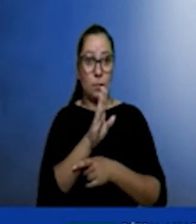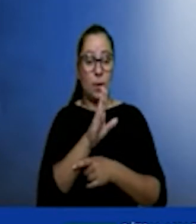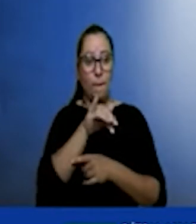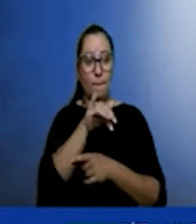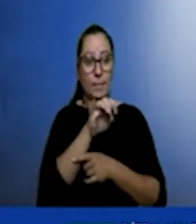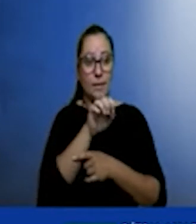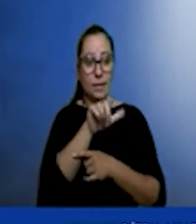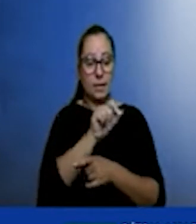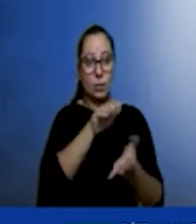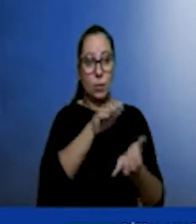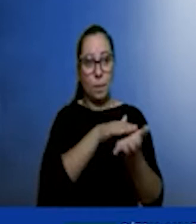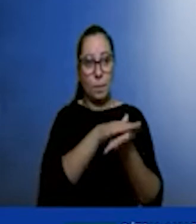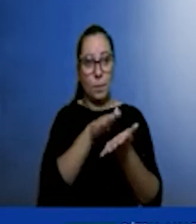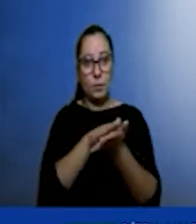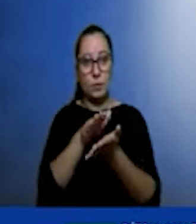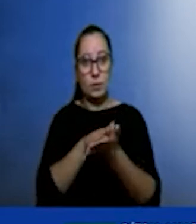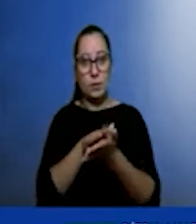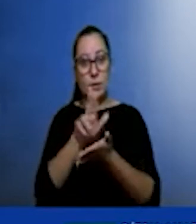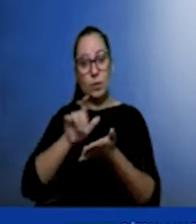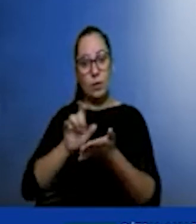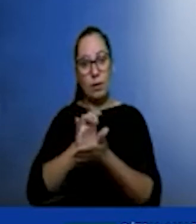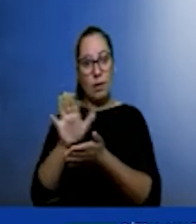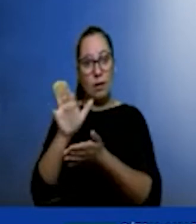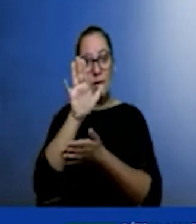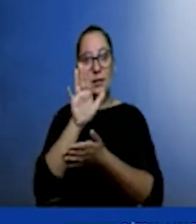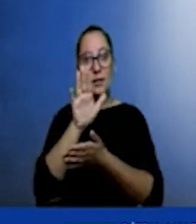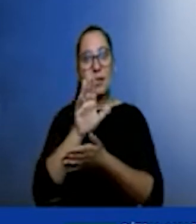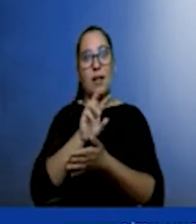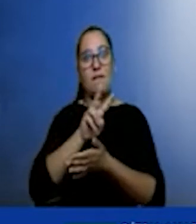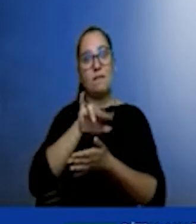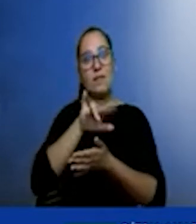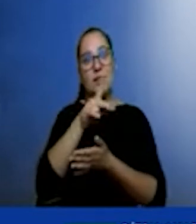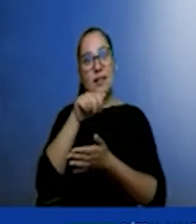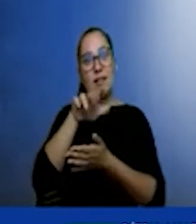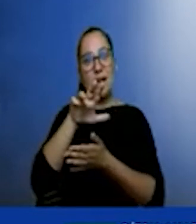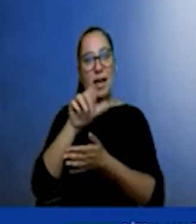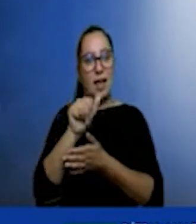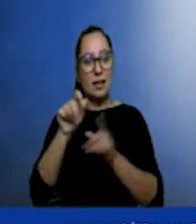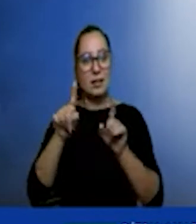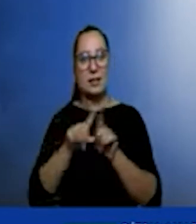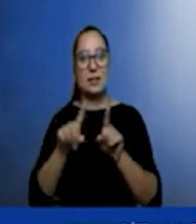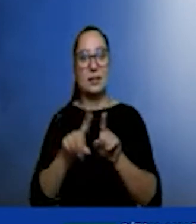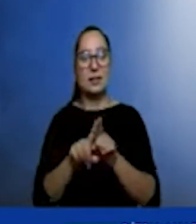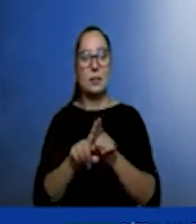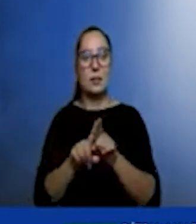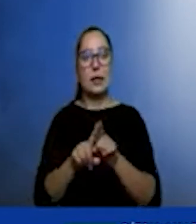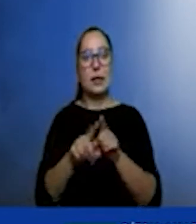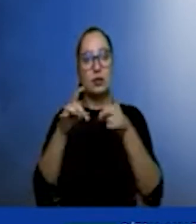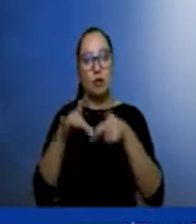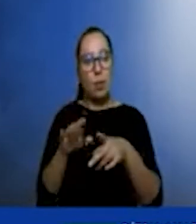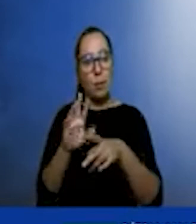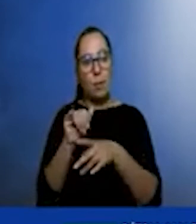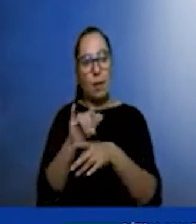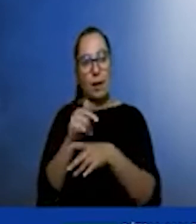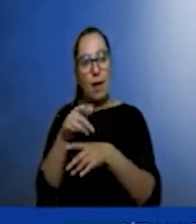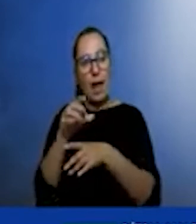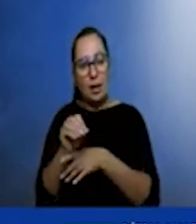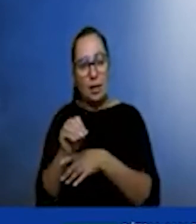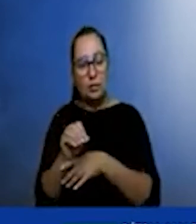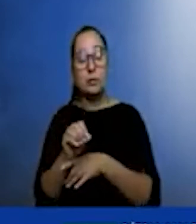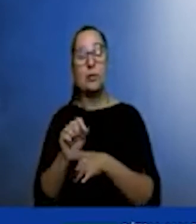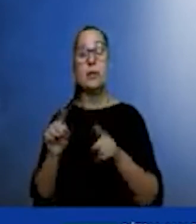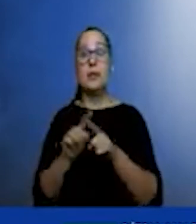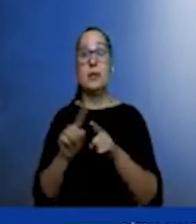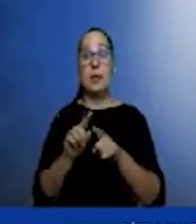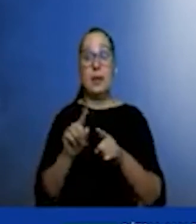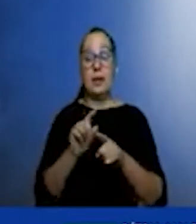a partir da gaseificação da vinhaça e do bagaço, pegar o hidrogênio e o CO2 puro, você